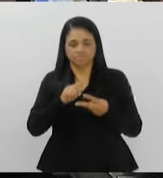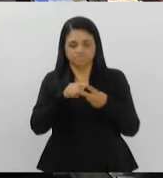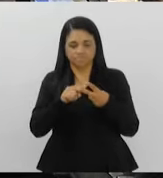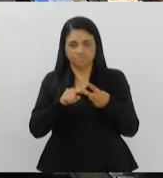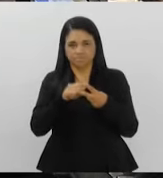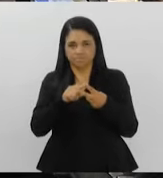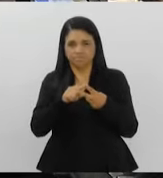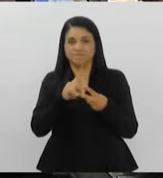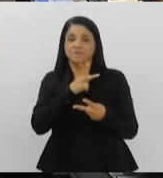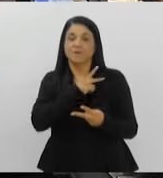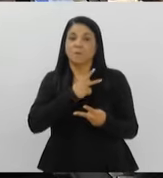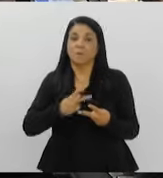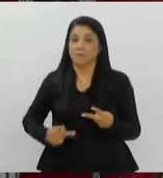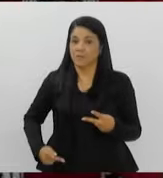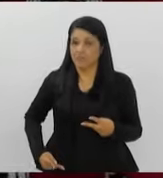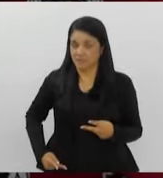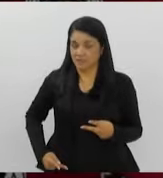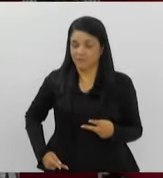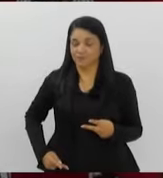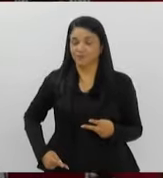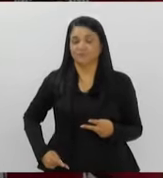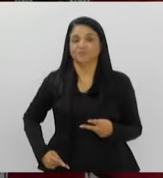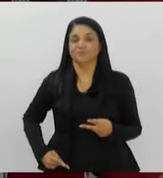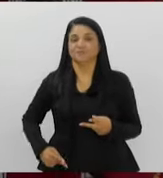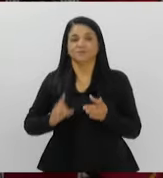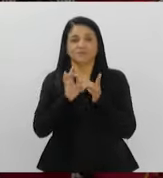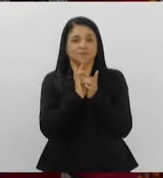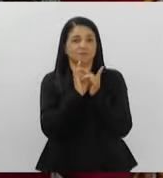Presidente democrático Bacelar,